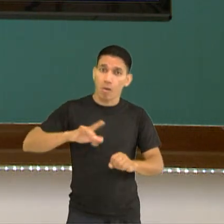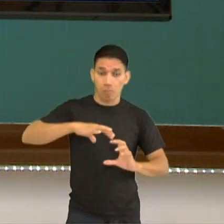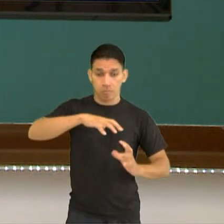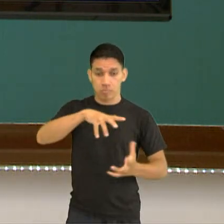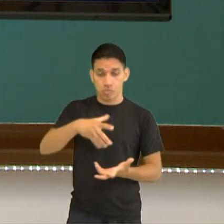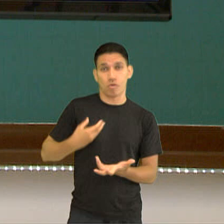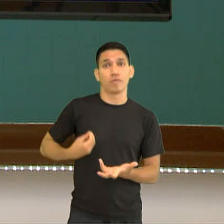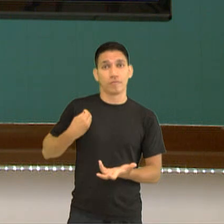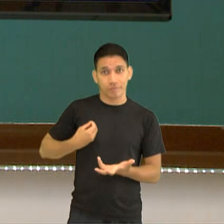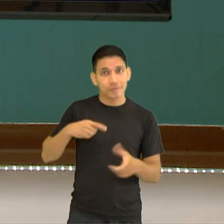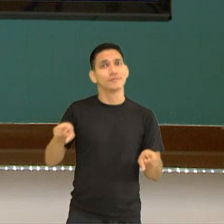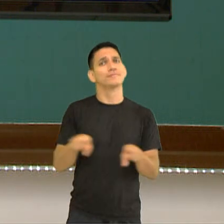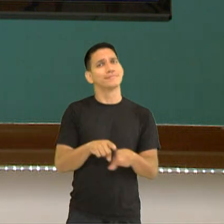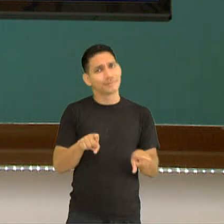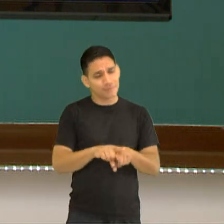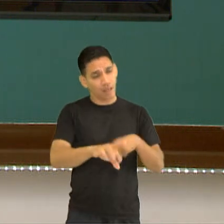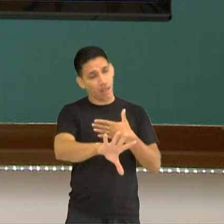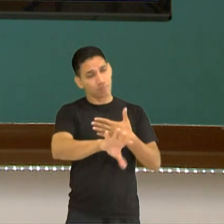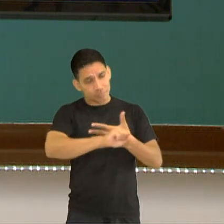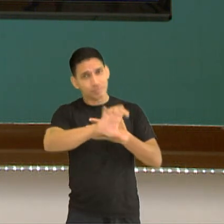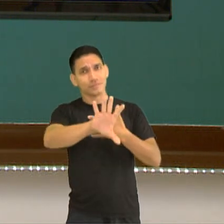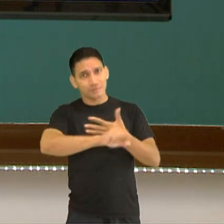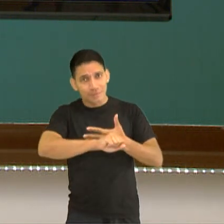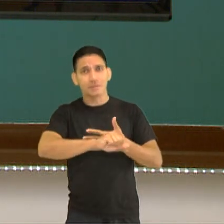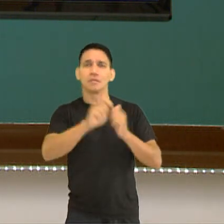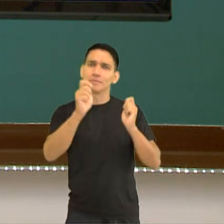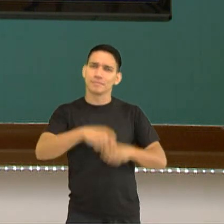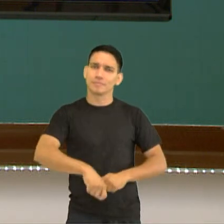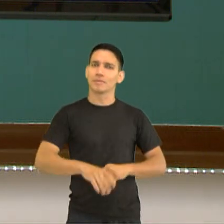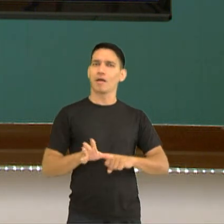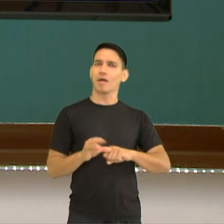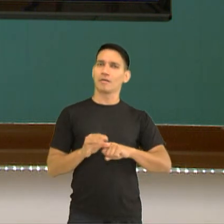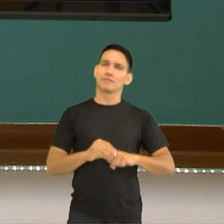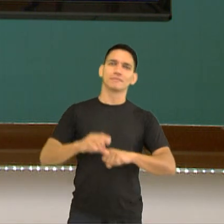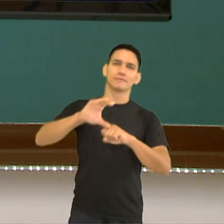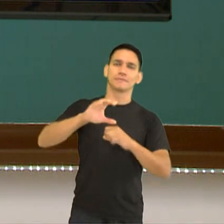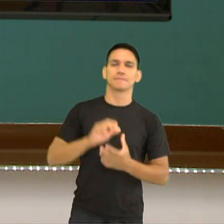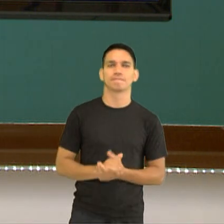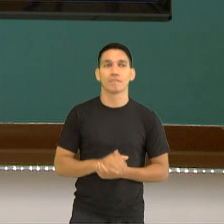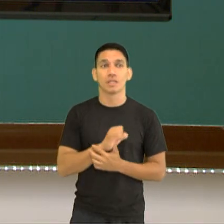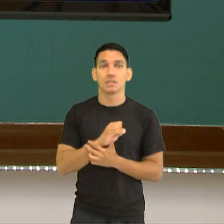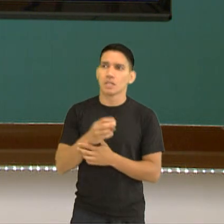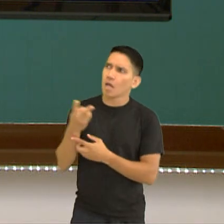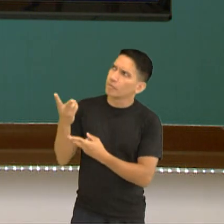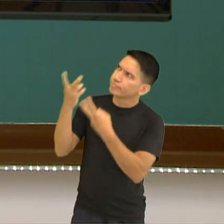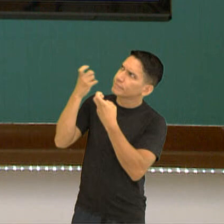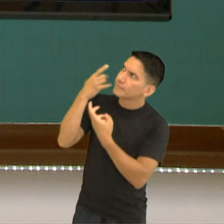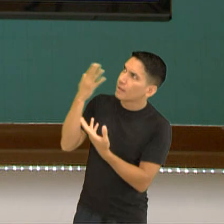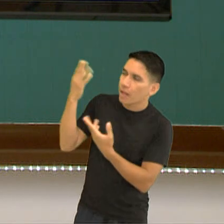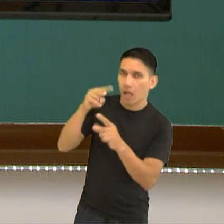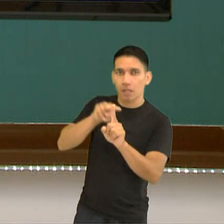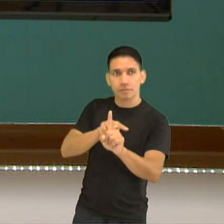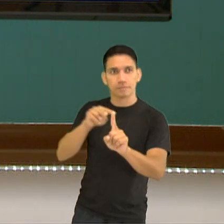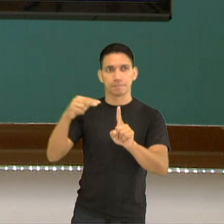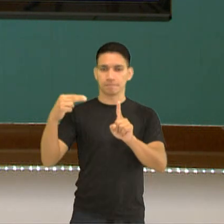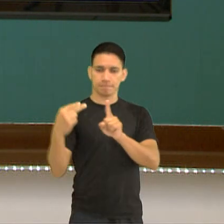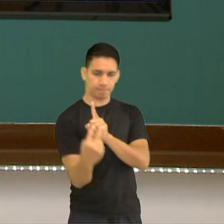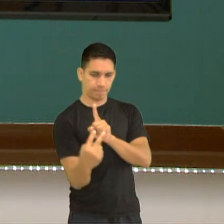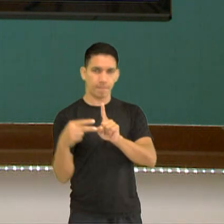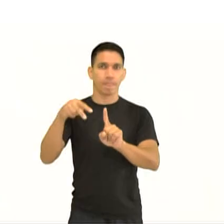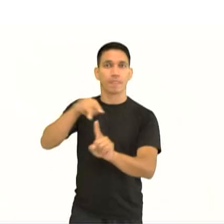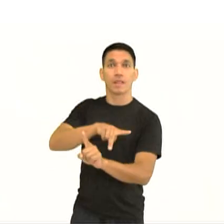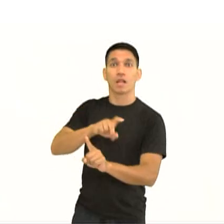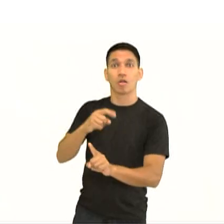sentidos também é possível conhecer. Se a gente pensar lá em perspectiva, nós temos justamente a figura